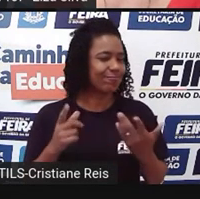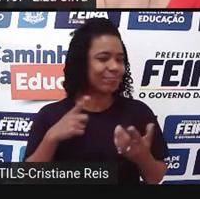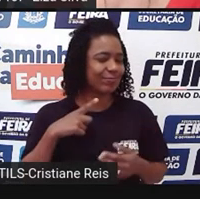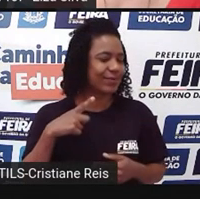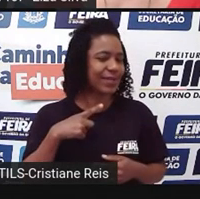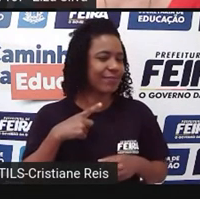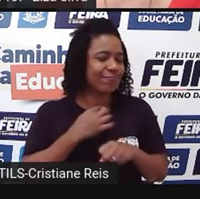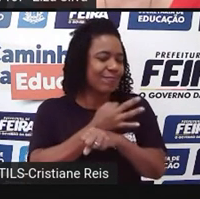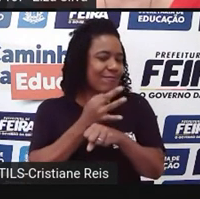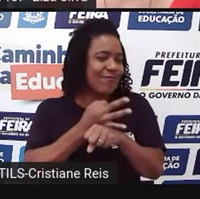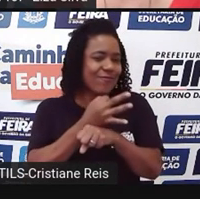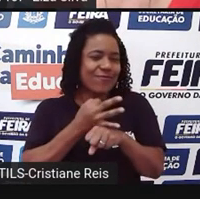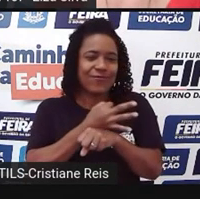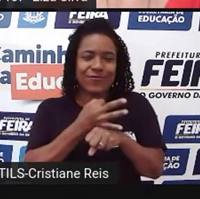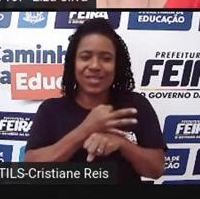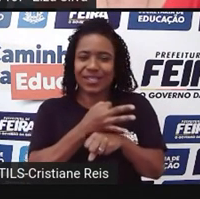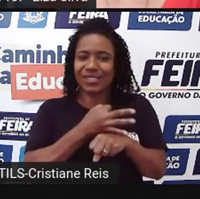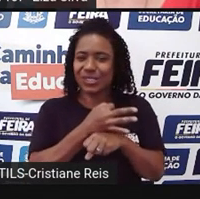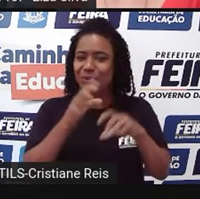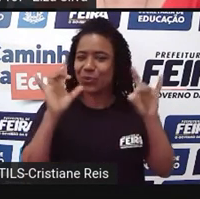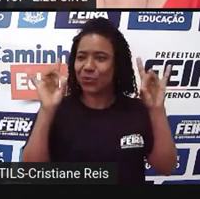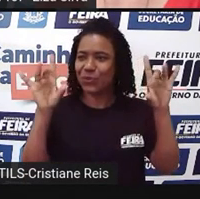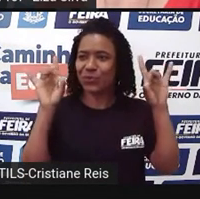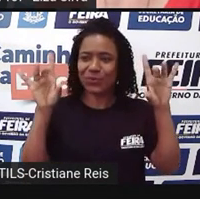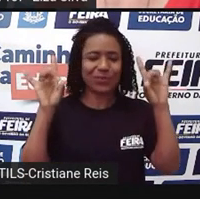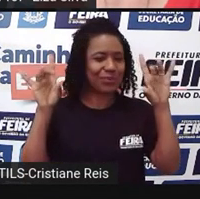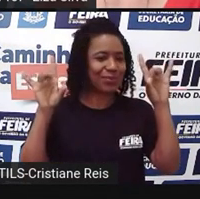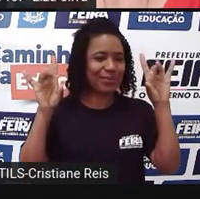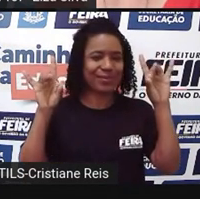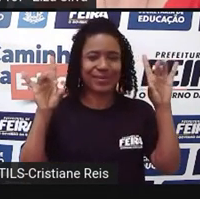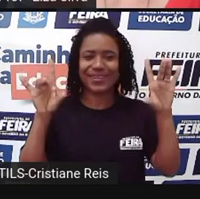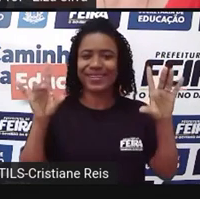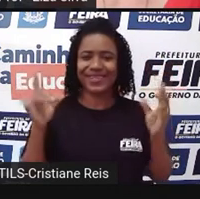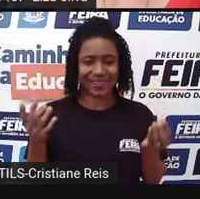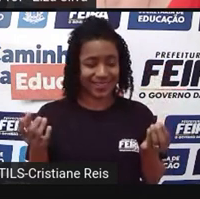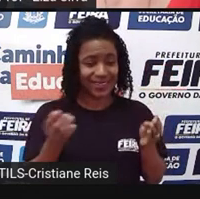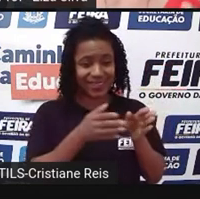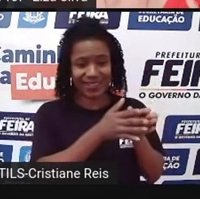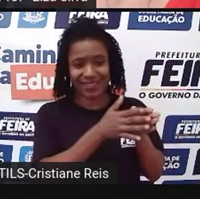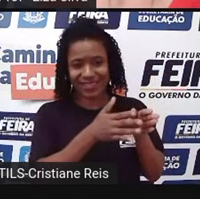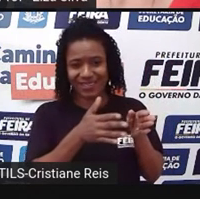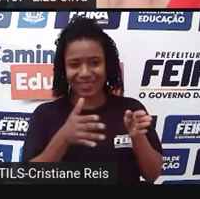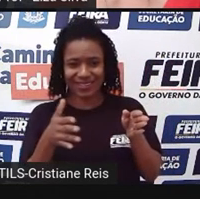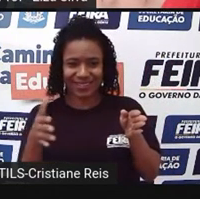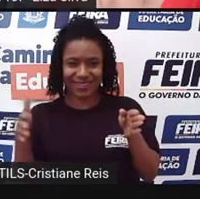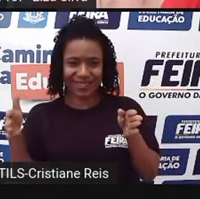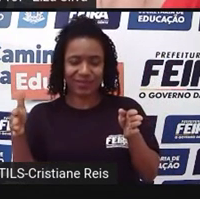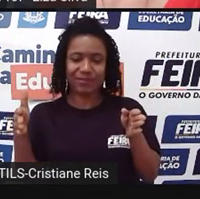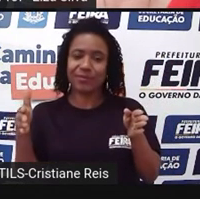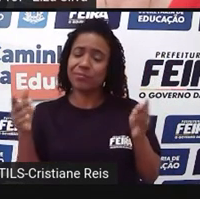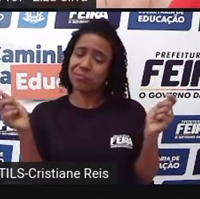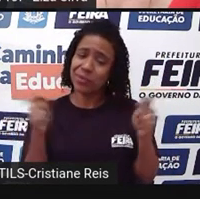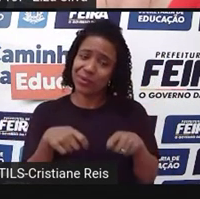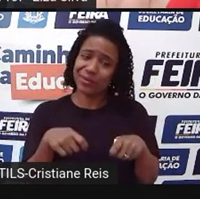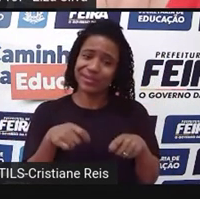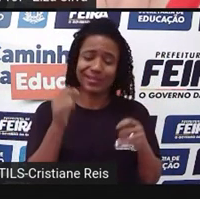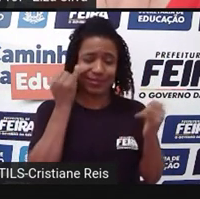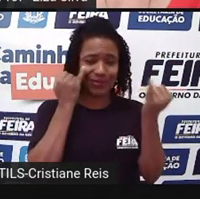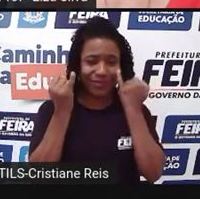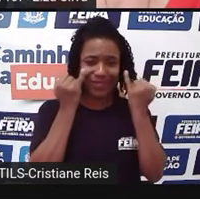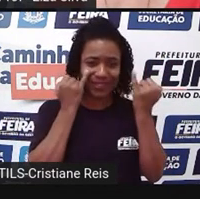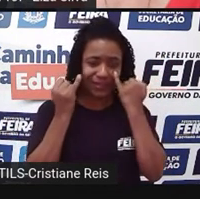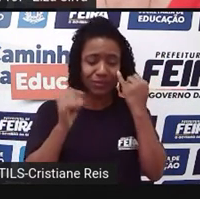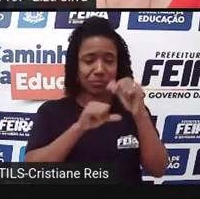férias mais fantásticas que você já teve é claro como eu disse que vocês podem mudar essas informações